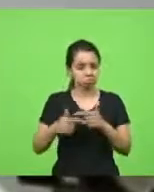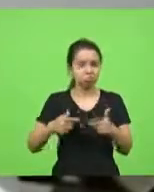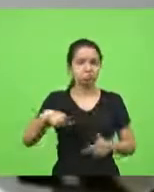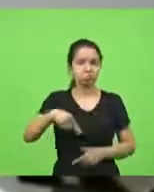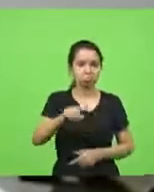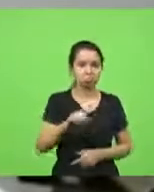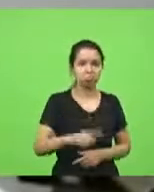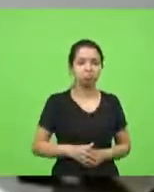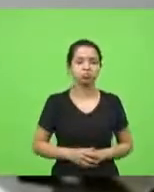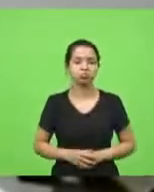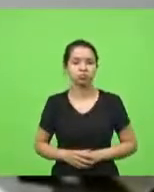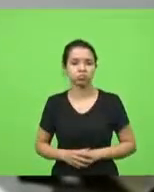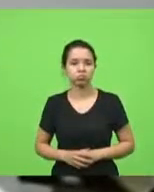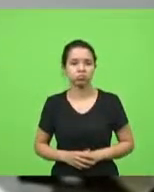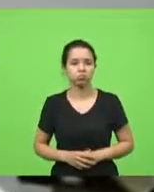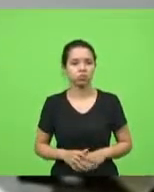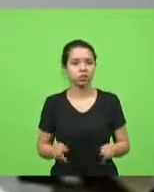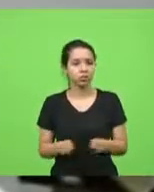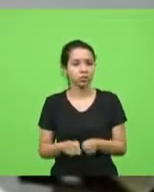iniciativa